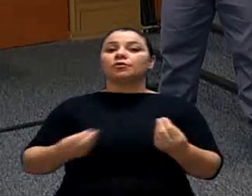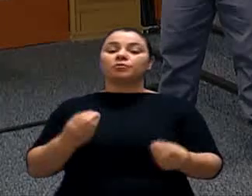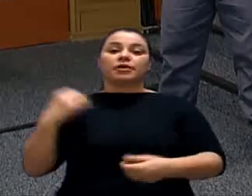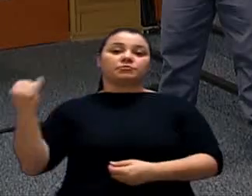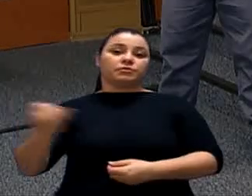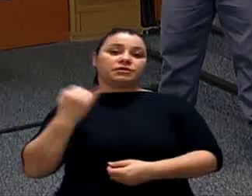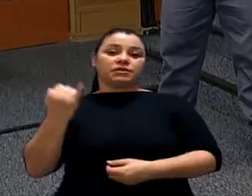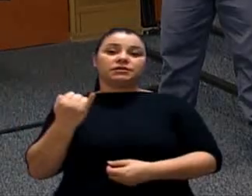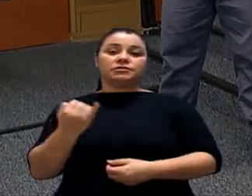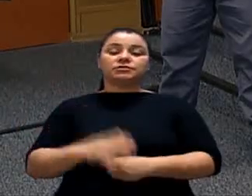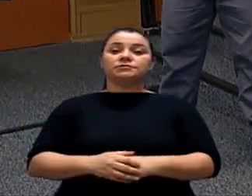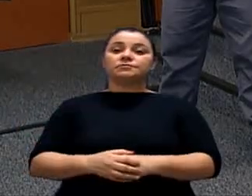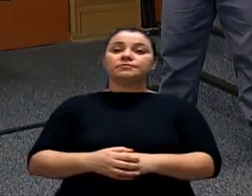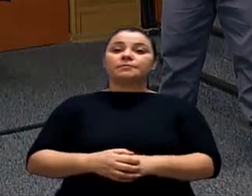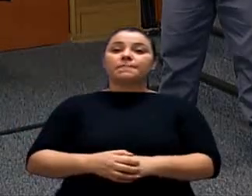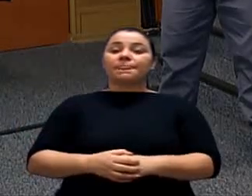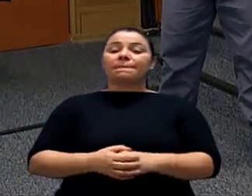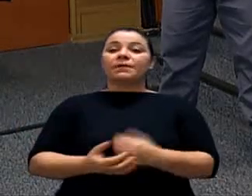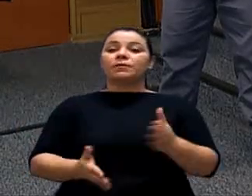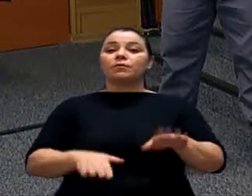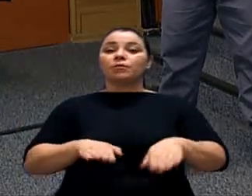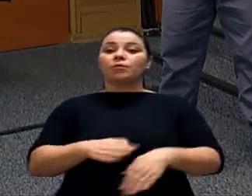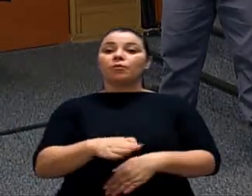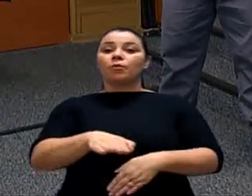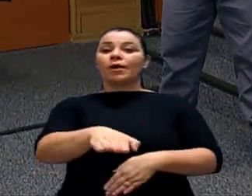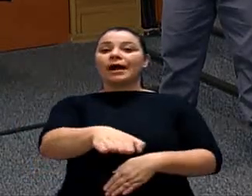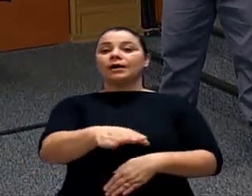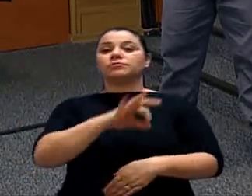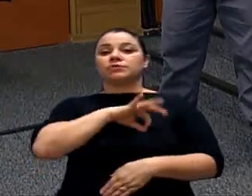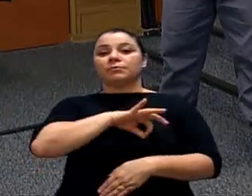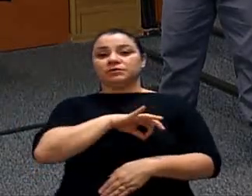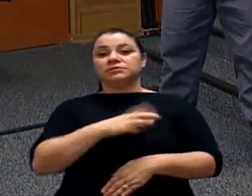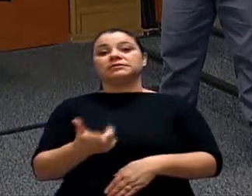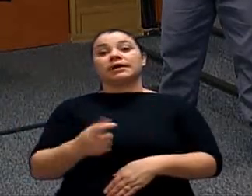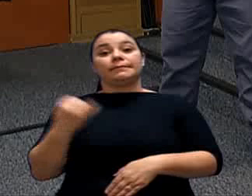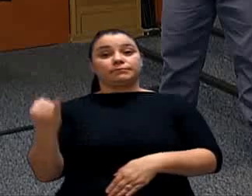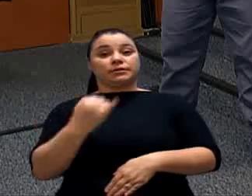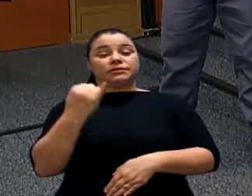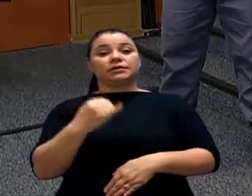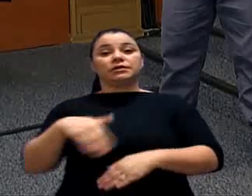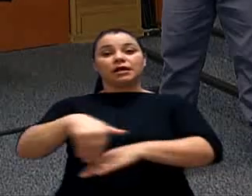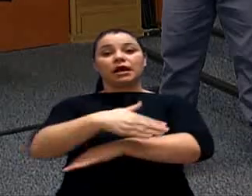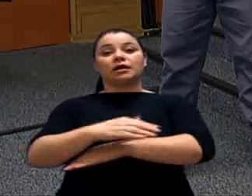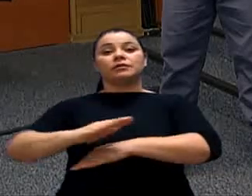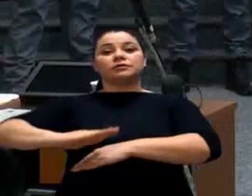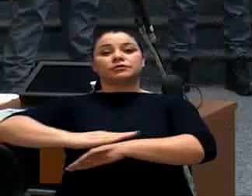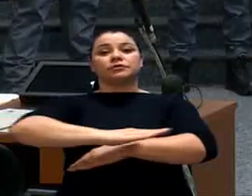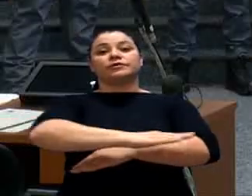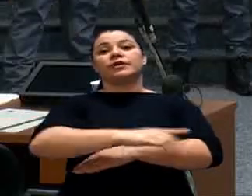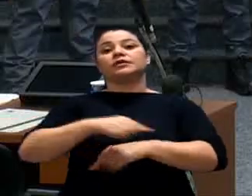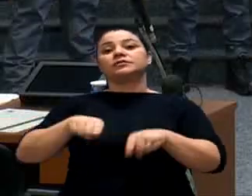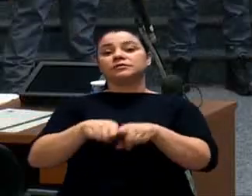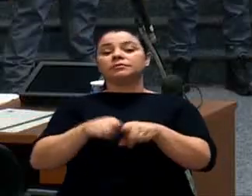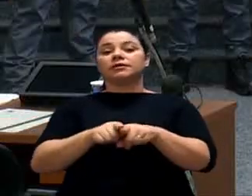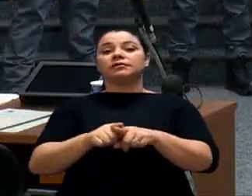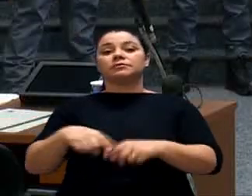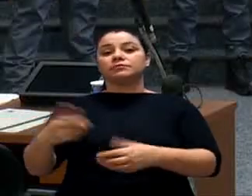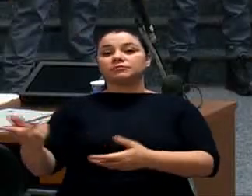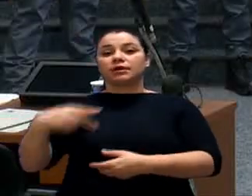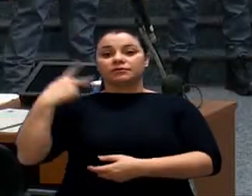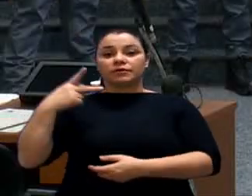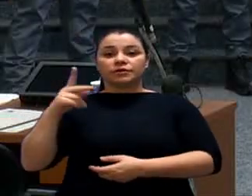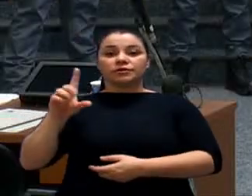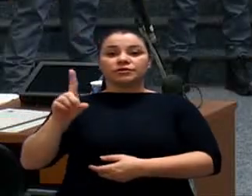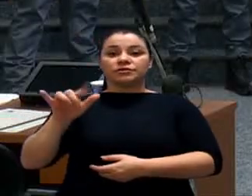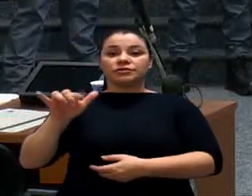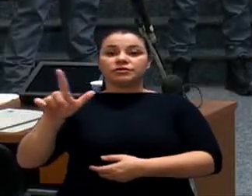importância de ter uma viatura de homens atentos em todas as nossas estradas, as nossas vicinais. Vereador Dylan, por favor,